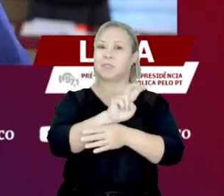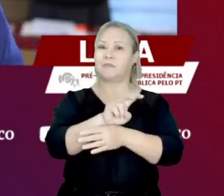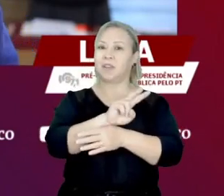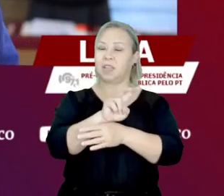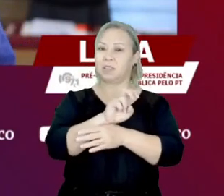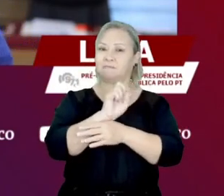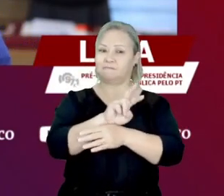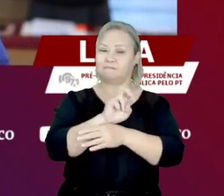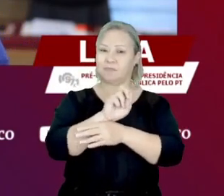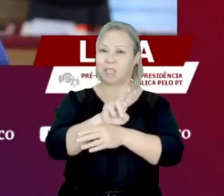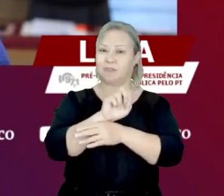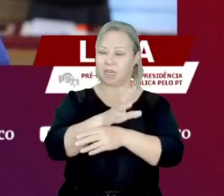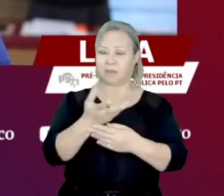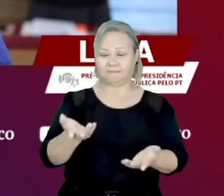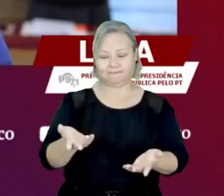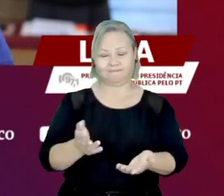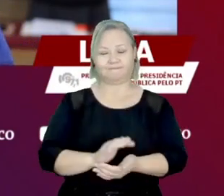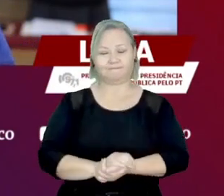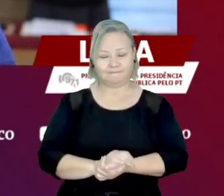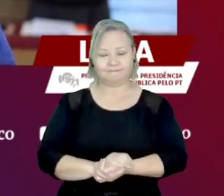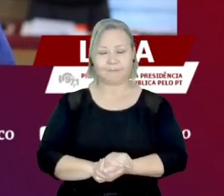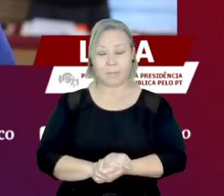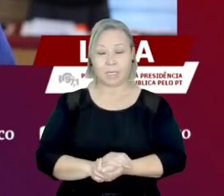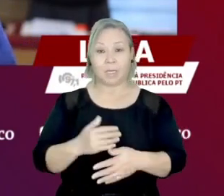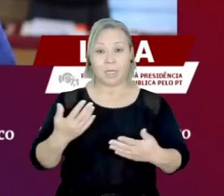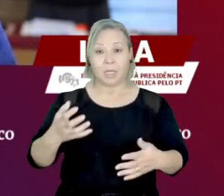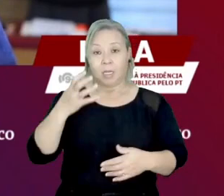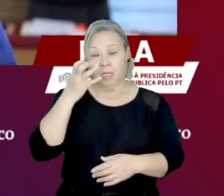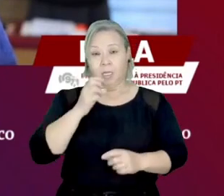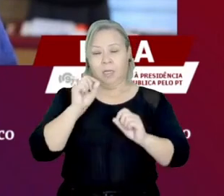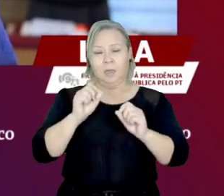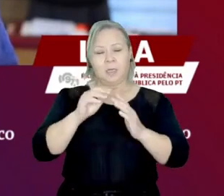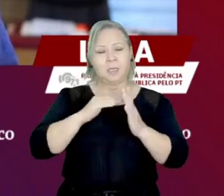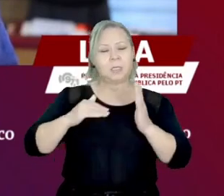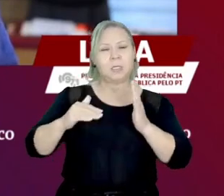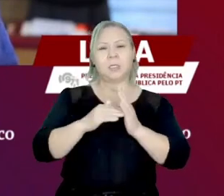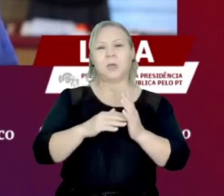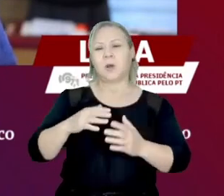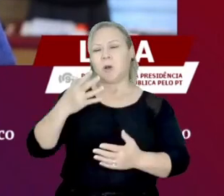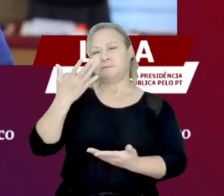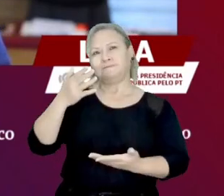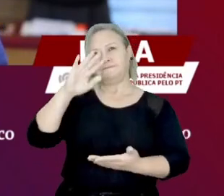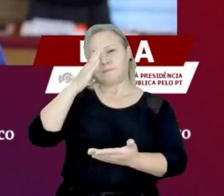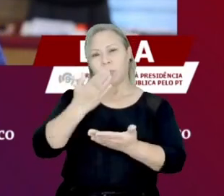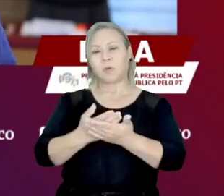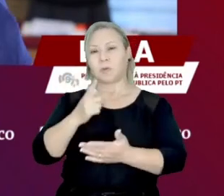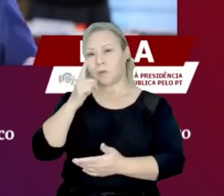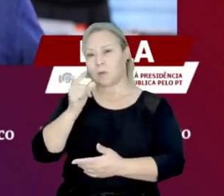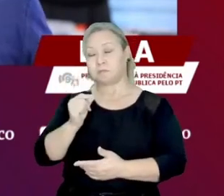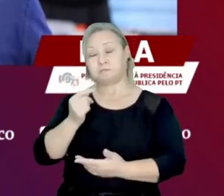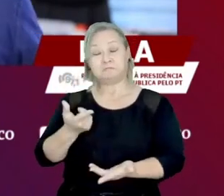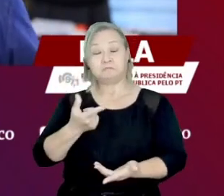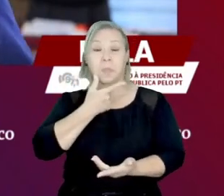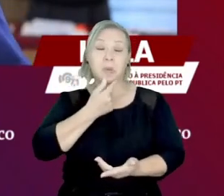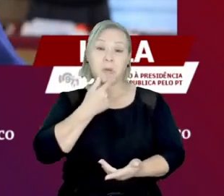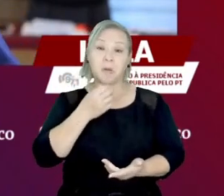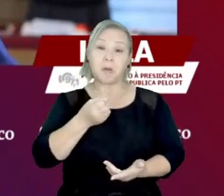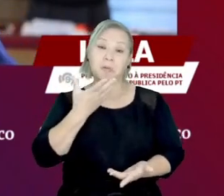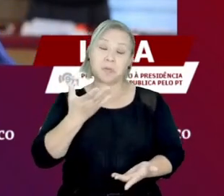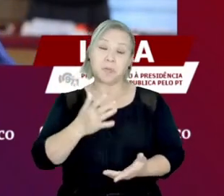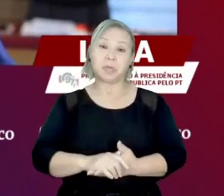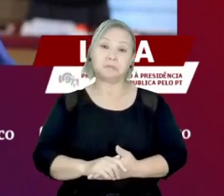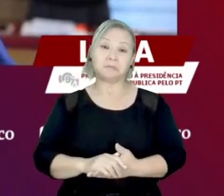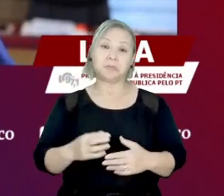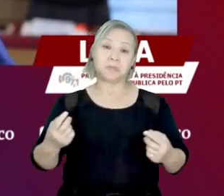tinha com meu irmão Fechipe quando eu jogava bola. A gente pisava na canela um do outro. E nem por isso a gente deixava de ser